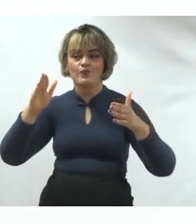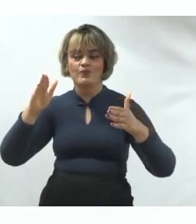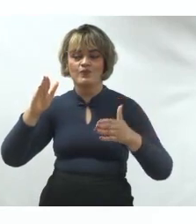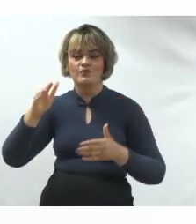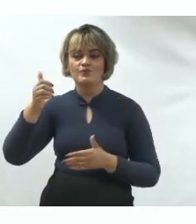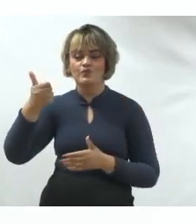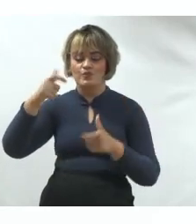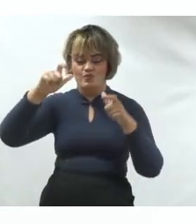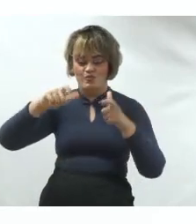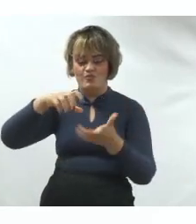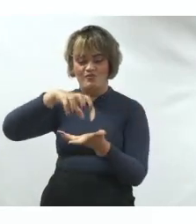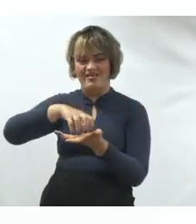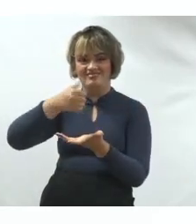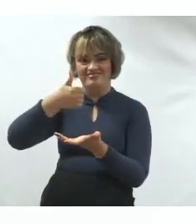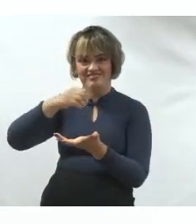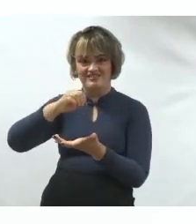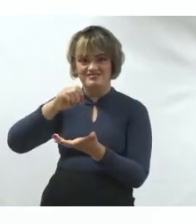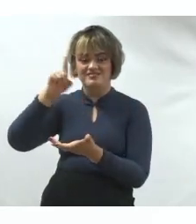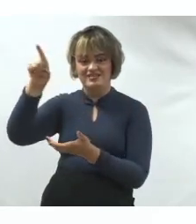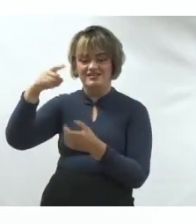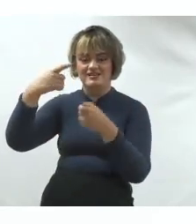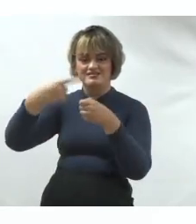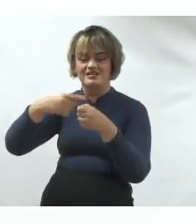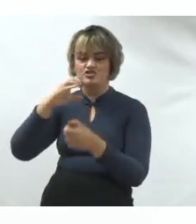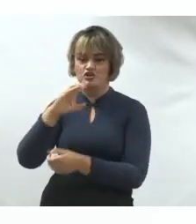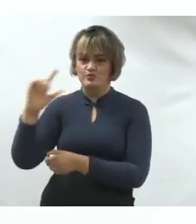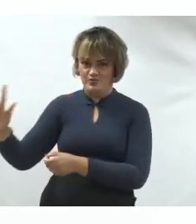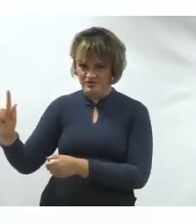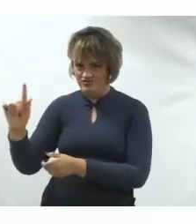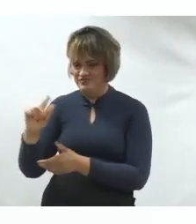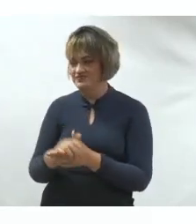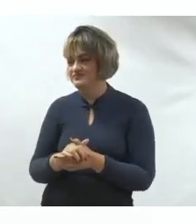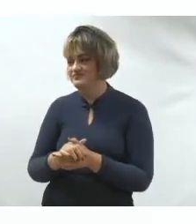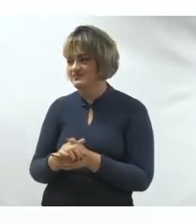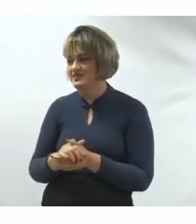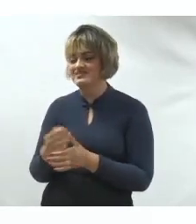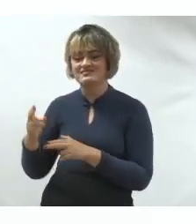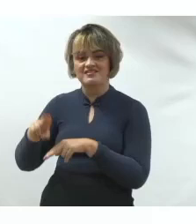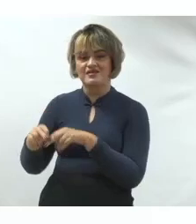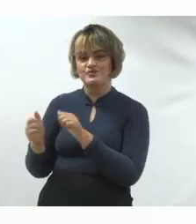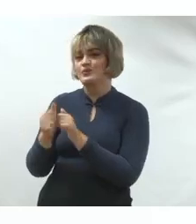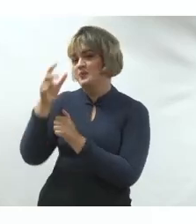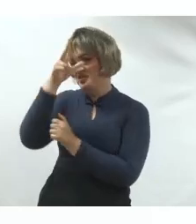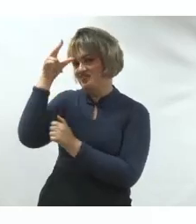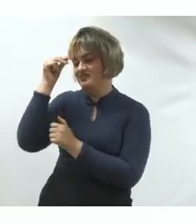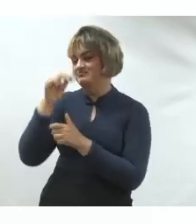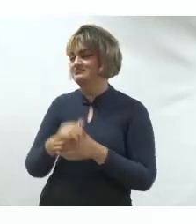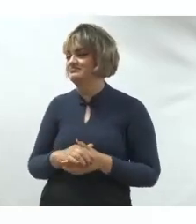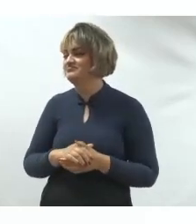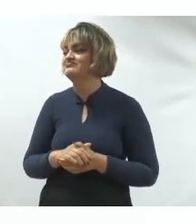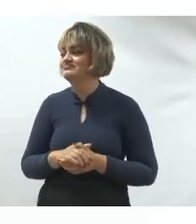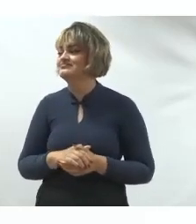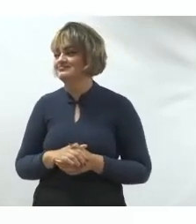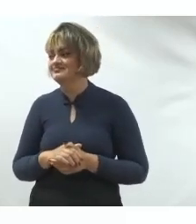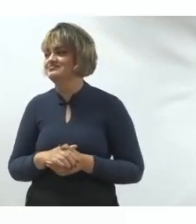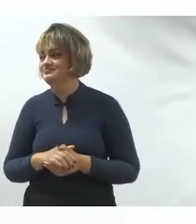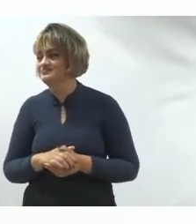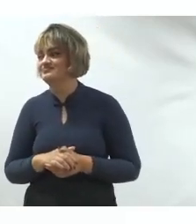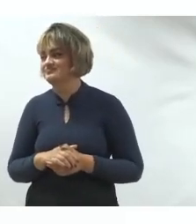esse você tá convidado pra ir comigo na Campo Grande quero saber se tu gostou das coisas do Vasco ou de sentar na cadeira do prefeito ou os dois, pode ser os dois é isso